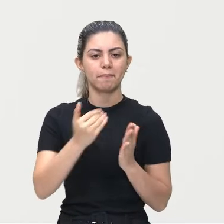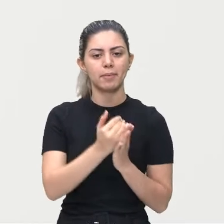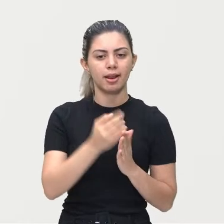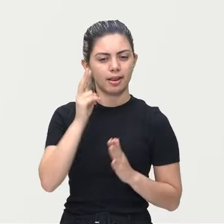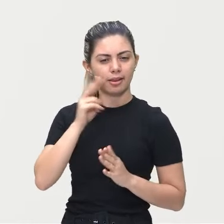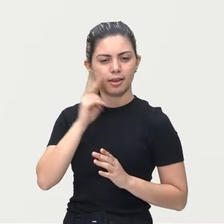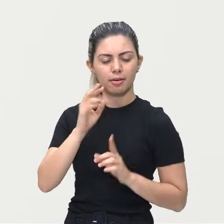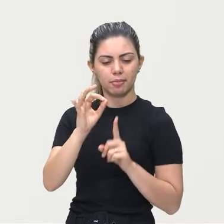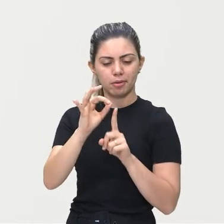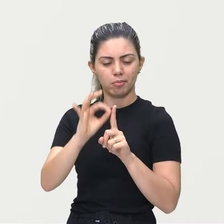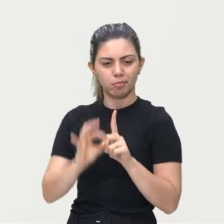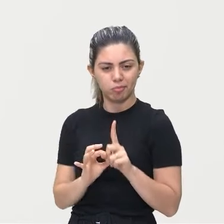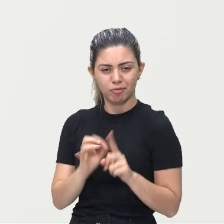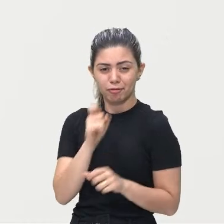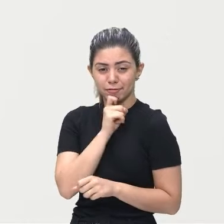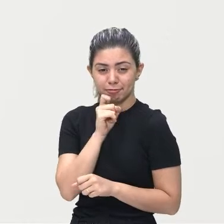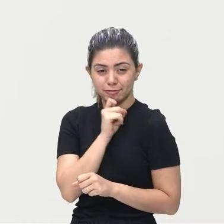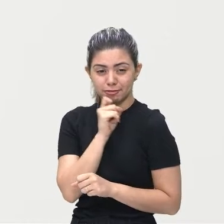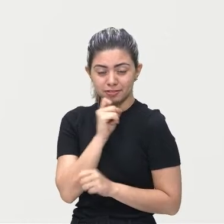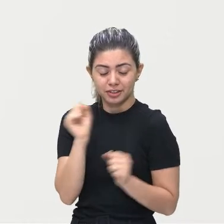baixa, muito frio,